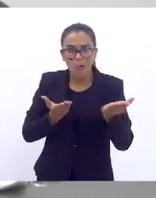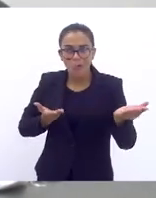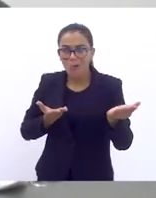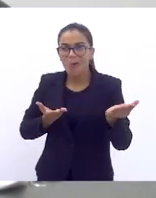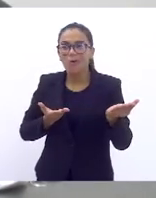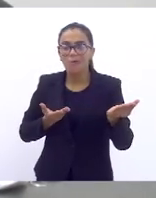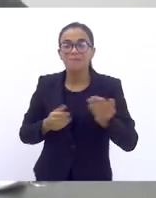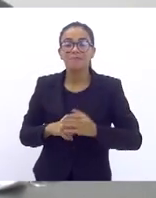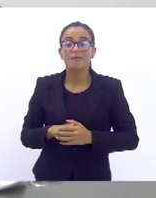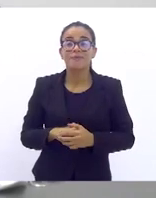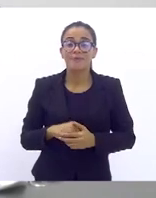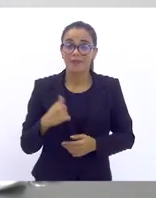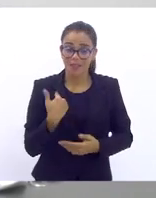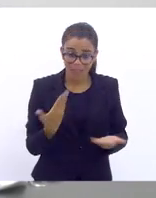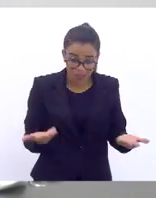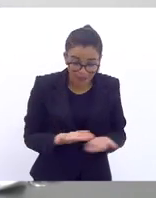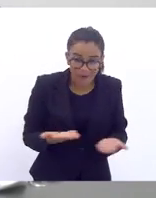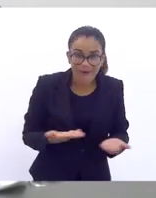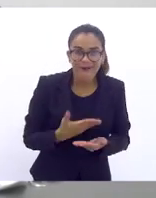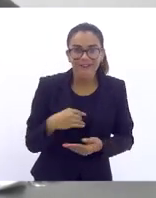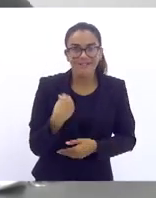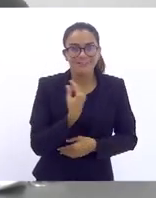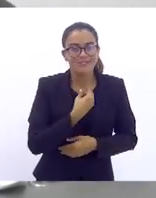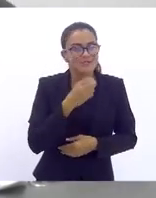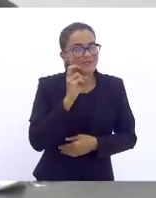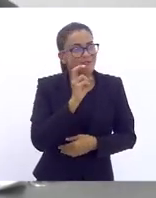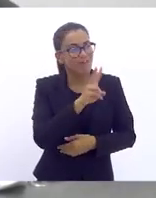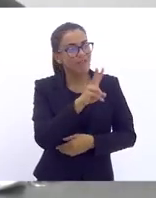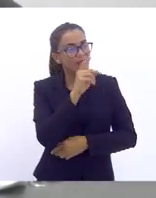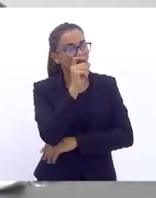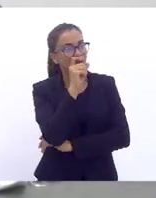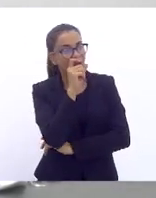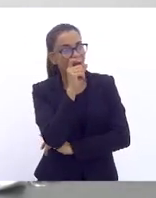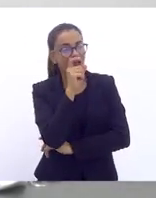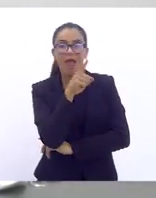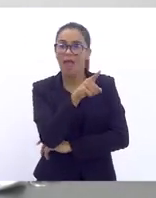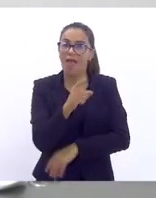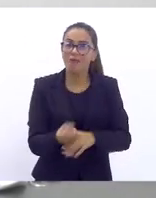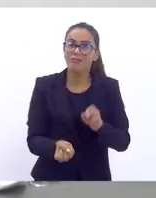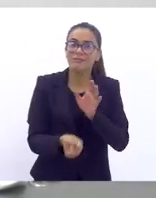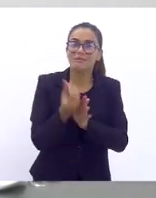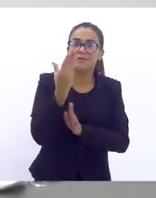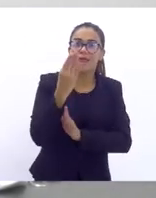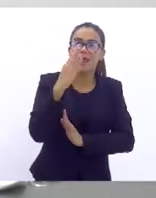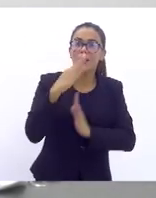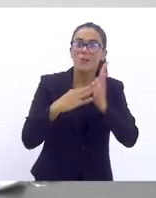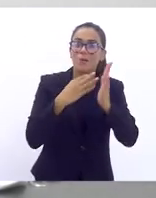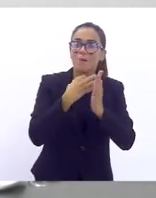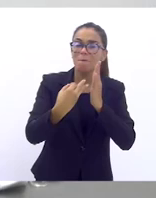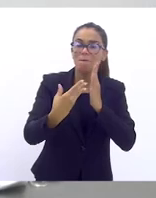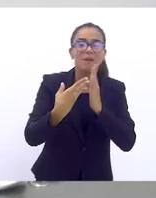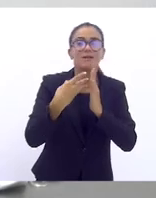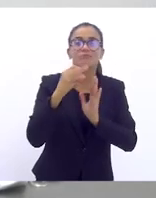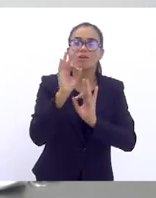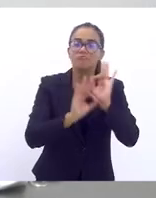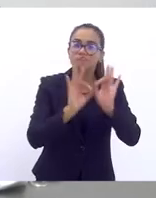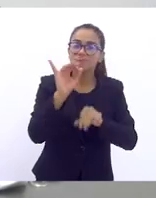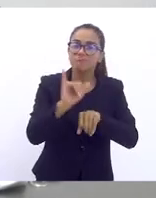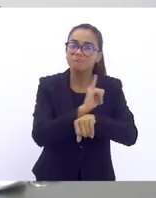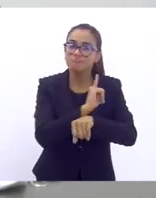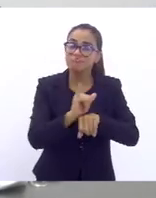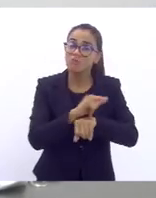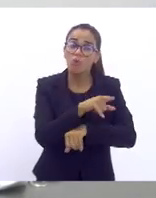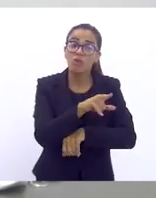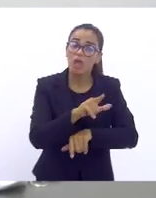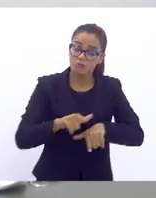e o que a gente tá vendo hoje é o nascimento de um plano estratégico feito por